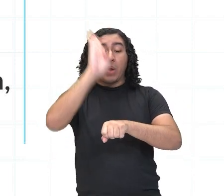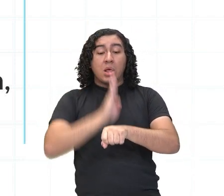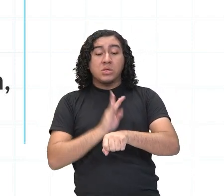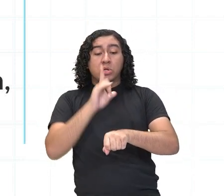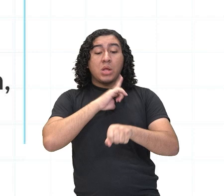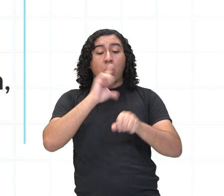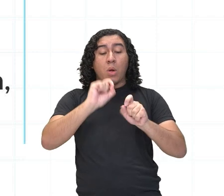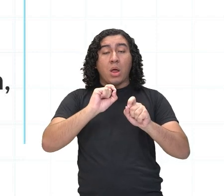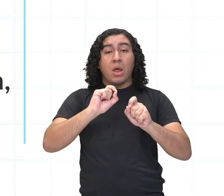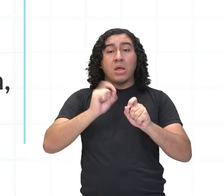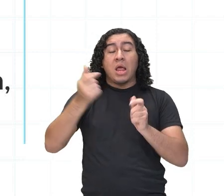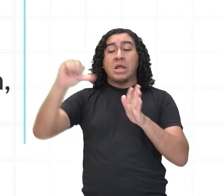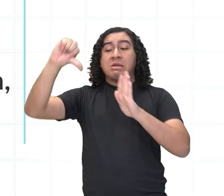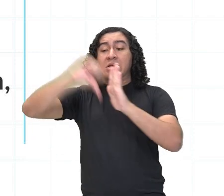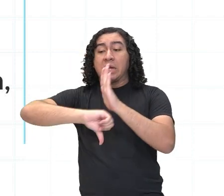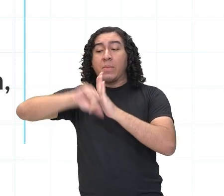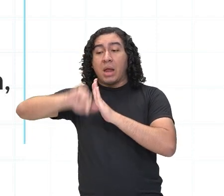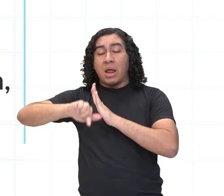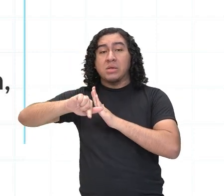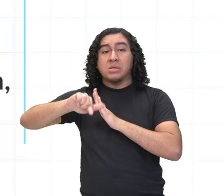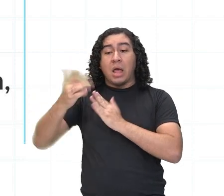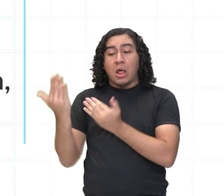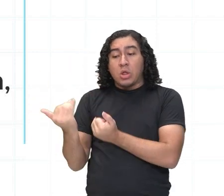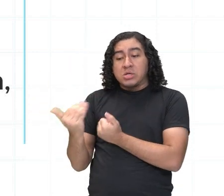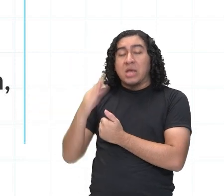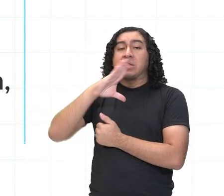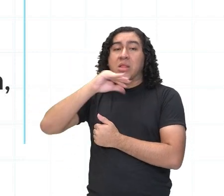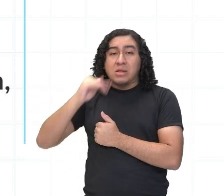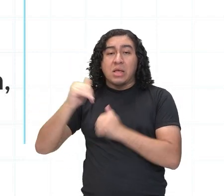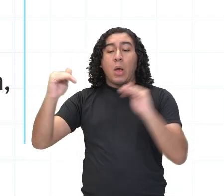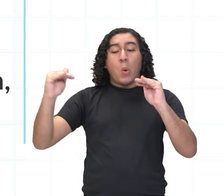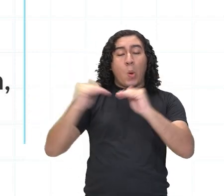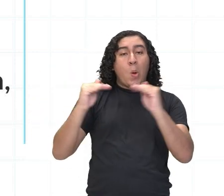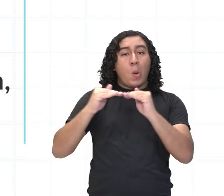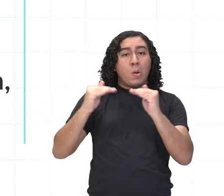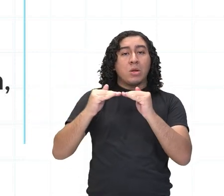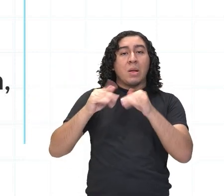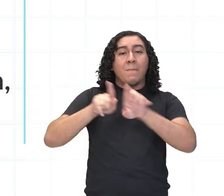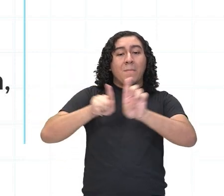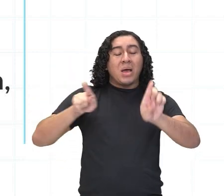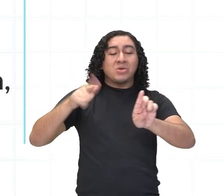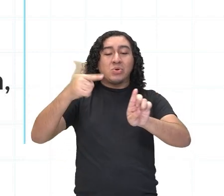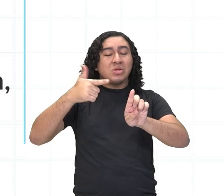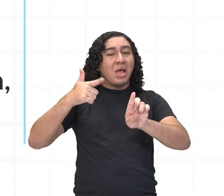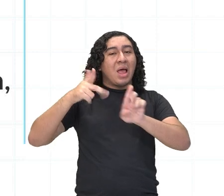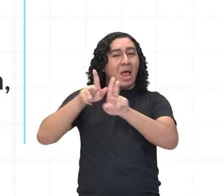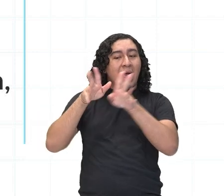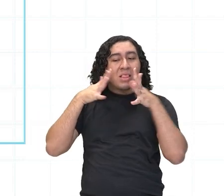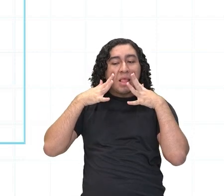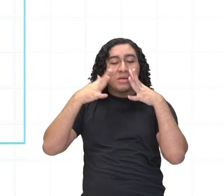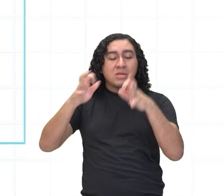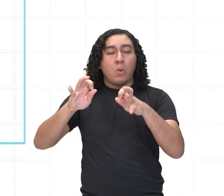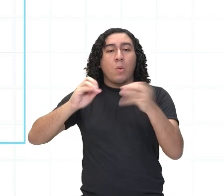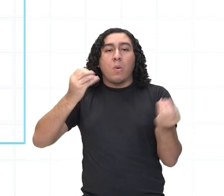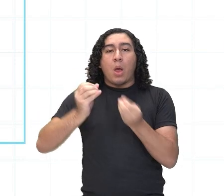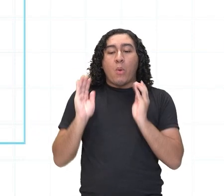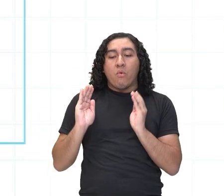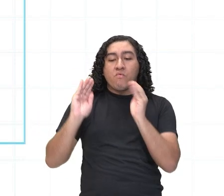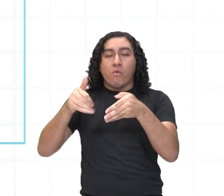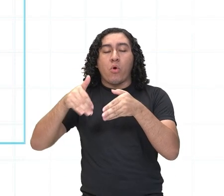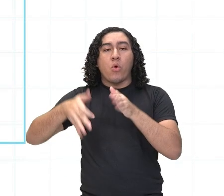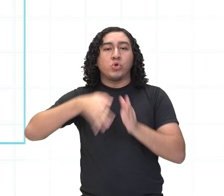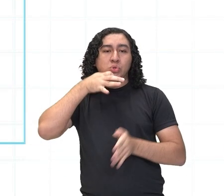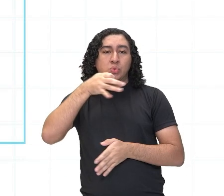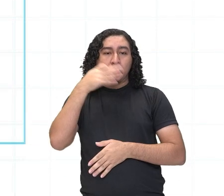a criminalização da adolescência, sem, contudo, observar o grupo-alvo desse